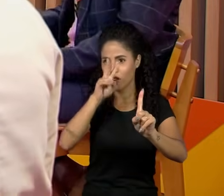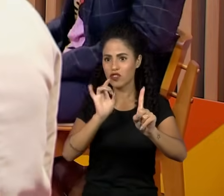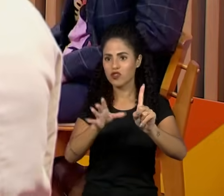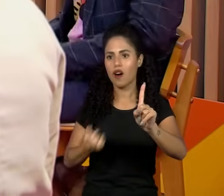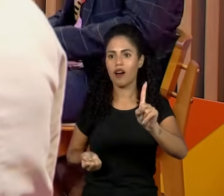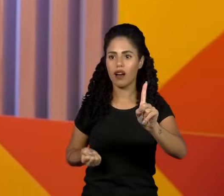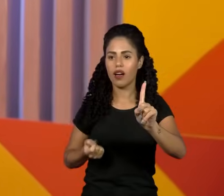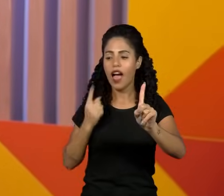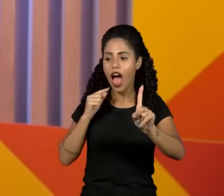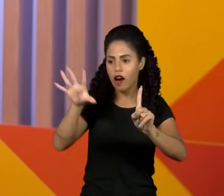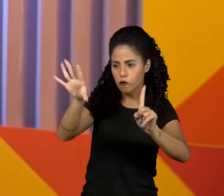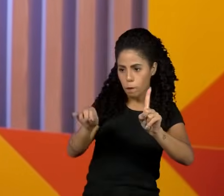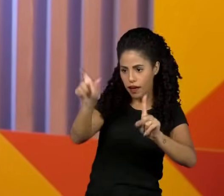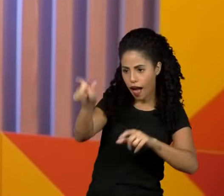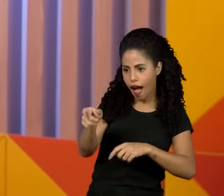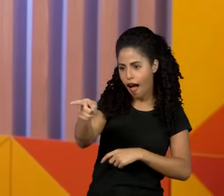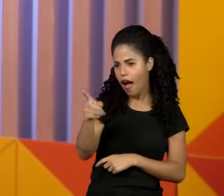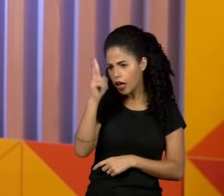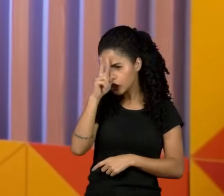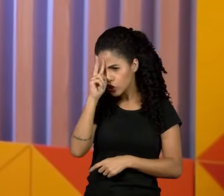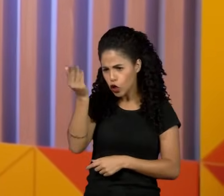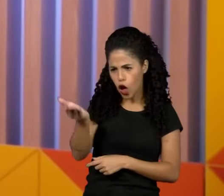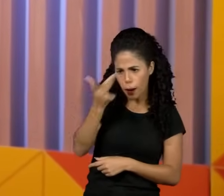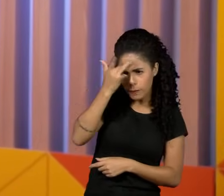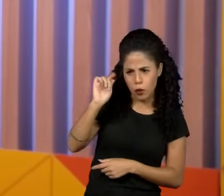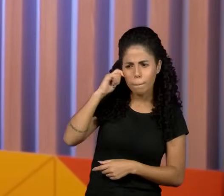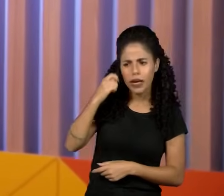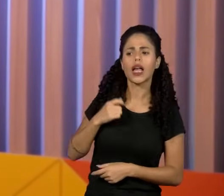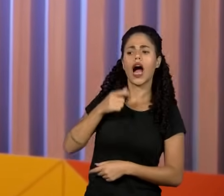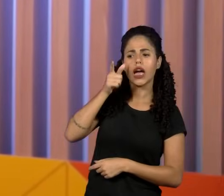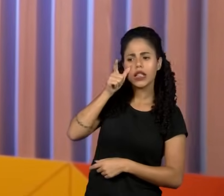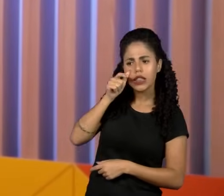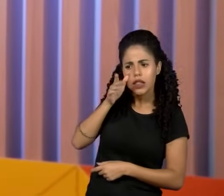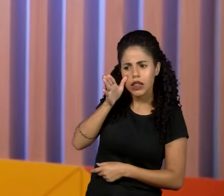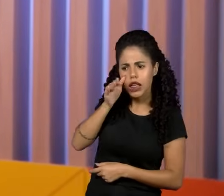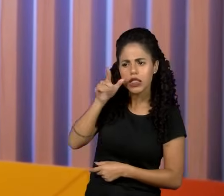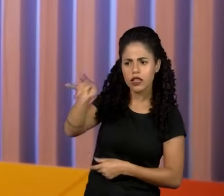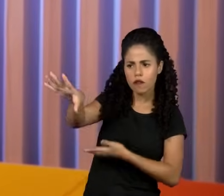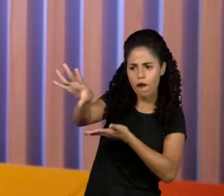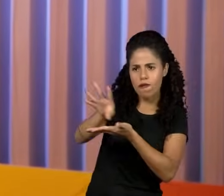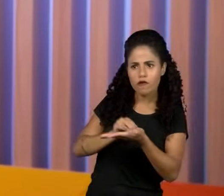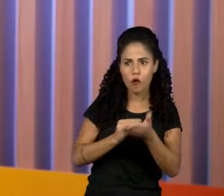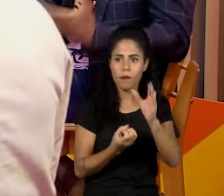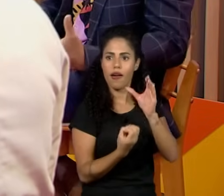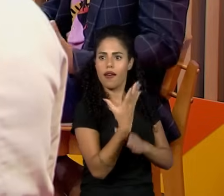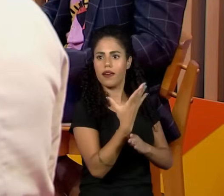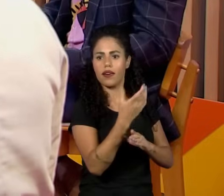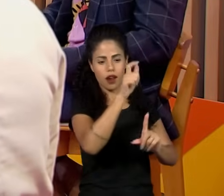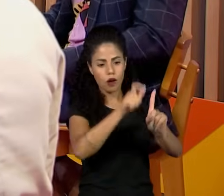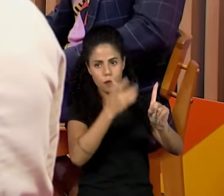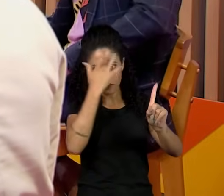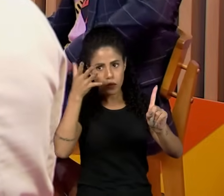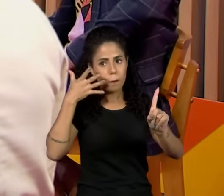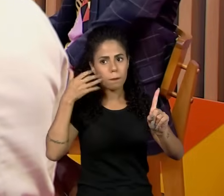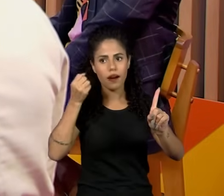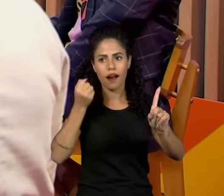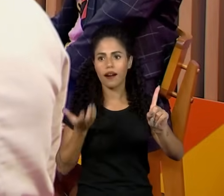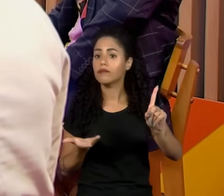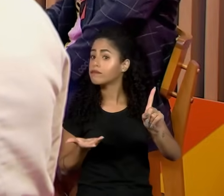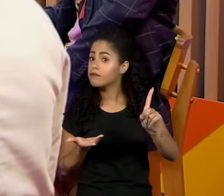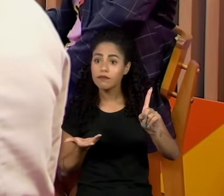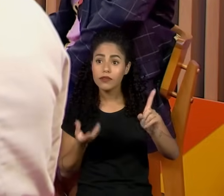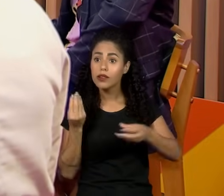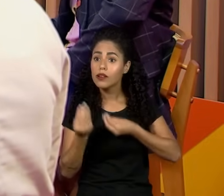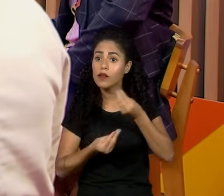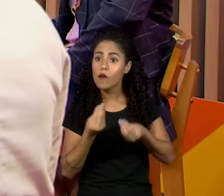nossas tragédias, nossos infortúnios. E aí eu acho que quando a gente fala de figuras negras, de biografias negras, é falar